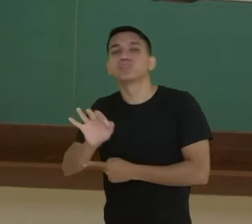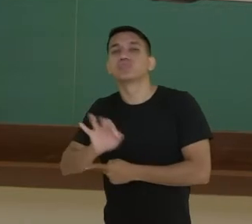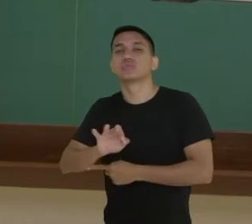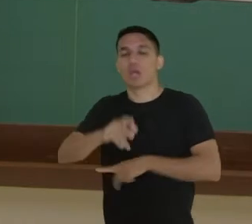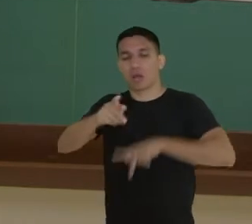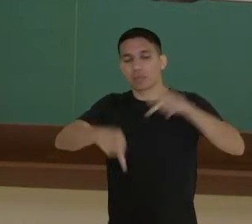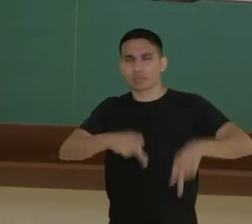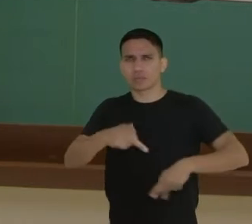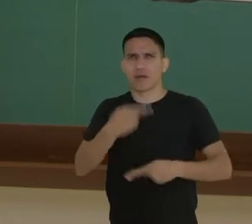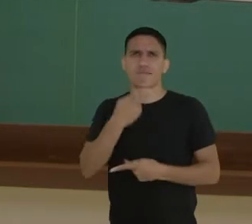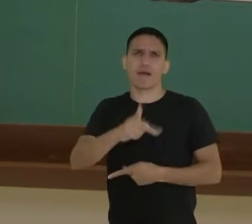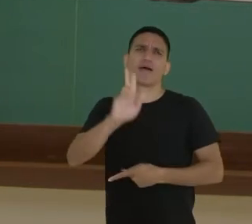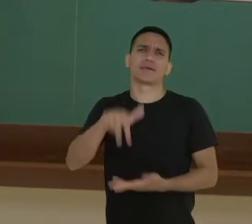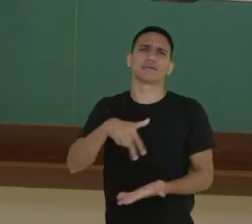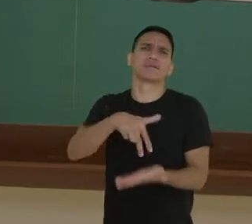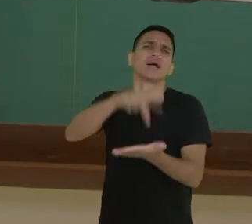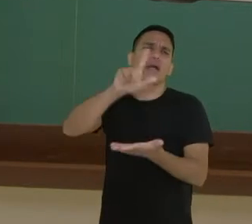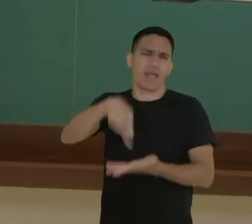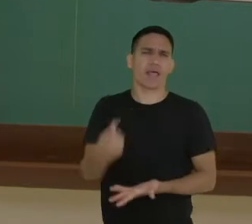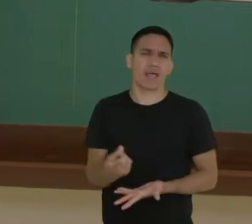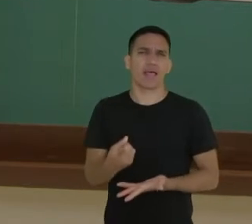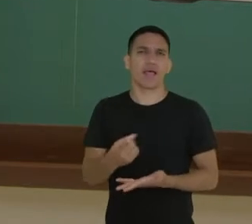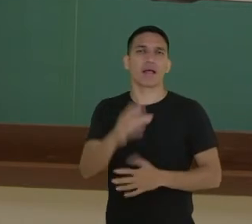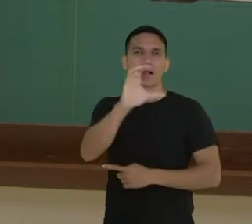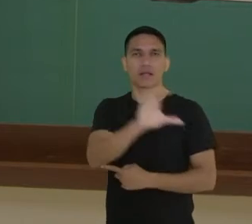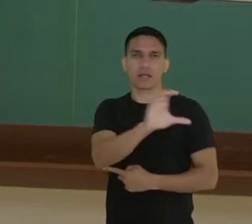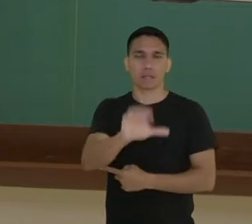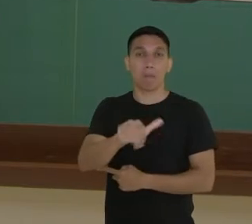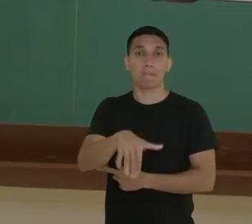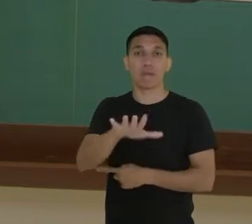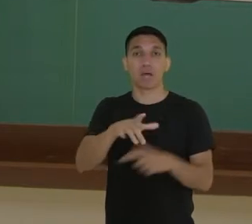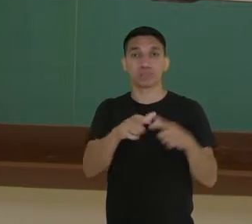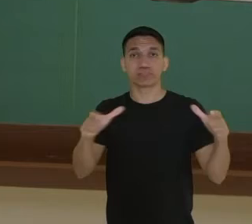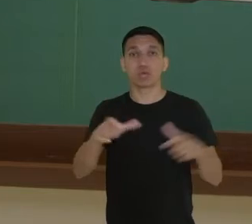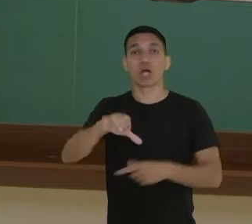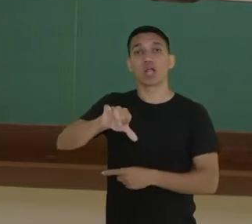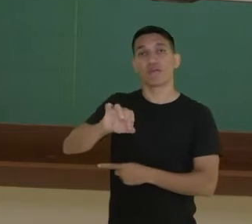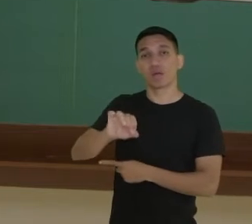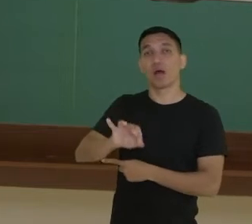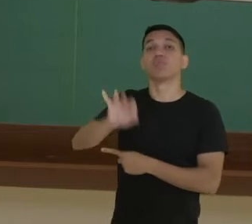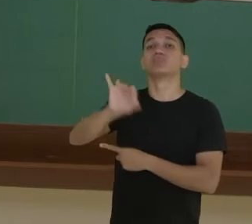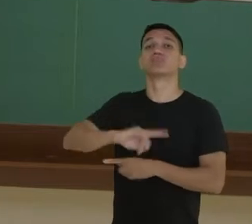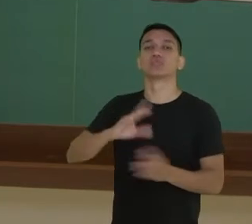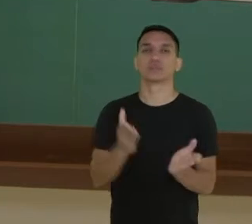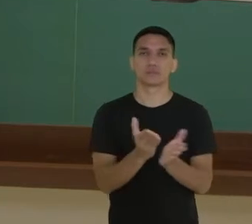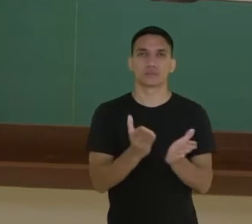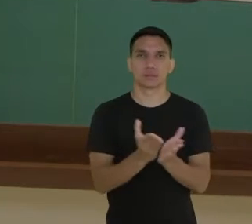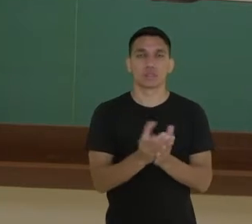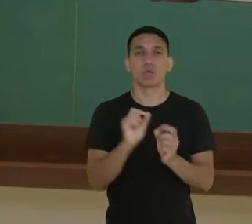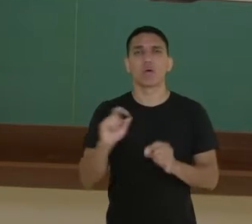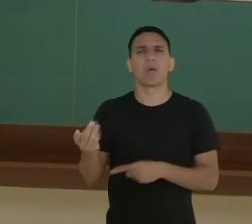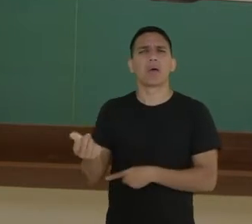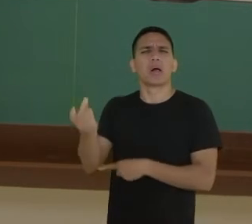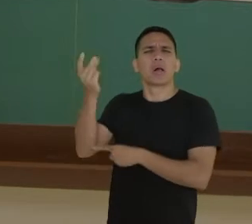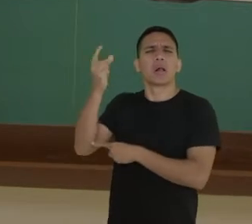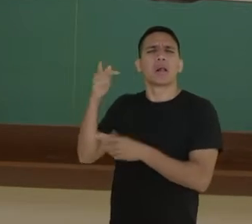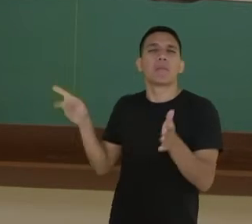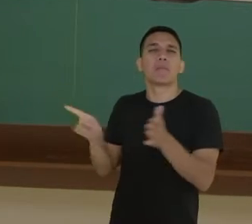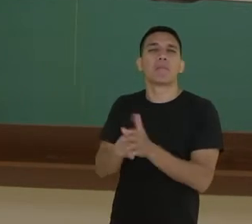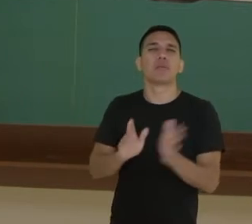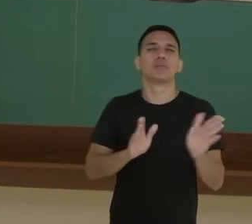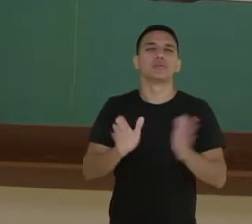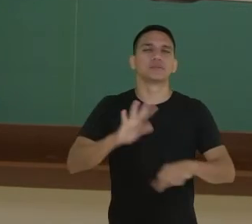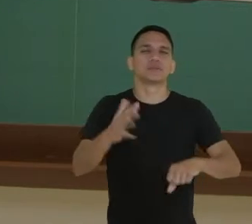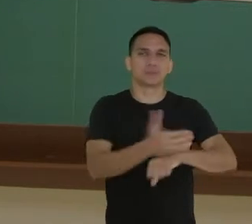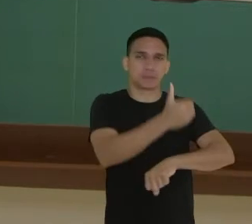católica, E mais de 90% cristã, Tamanha a influência da Igreja Católica. Isso vem desde a nossa colonização, pessoal?